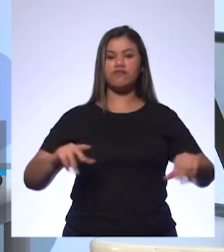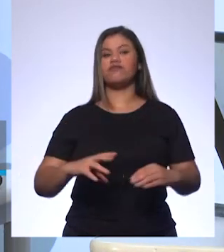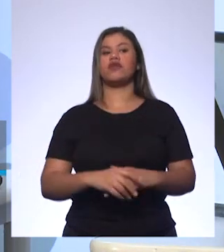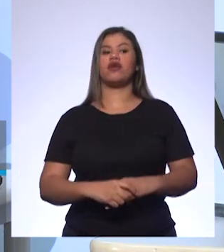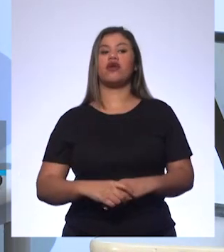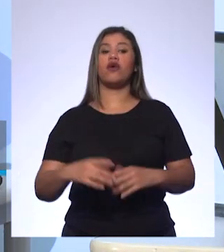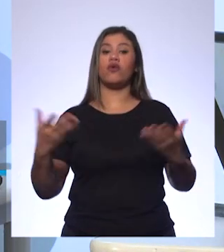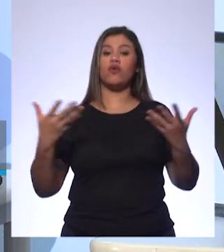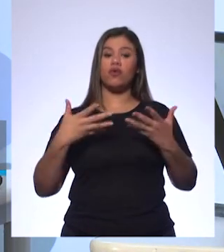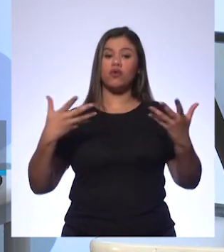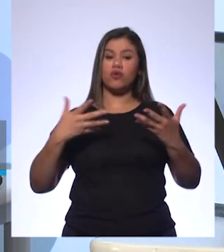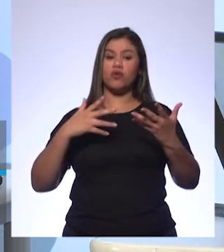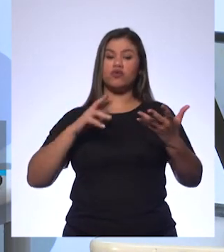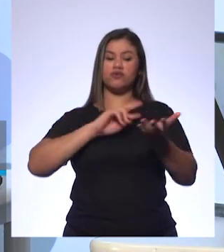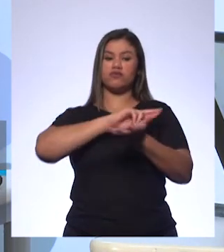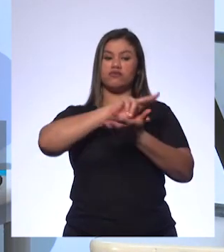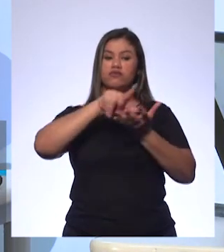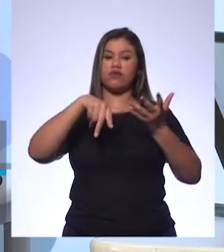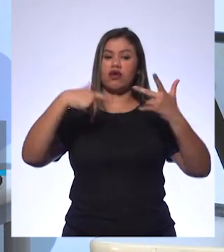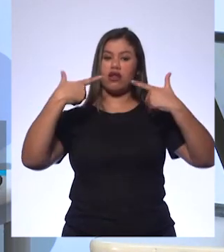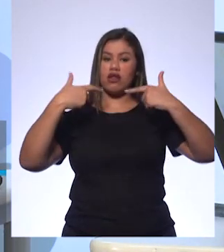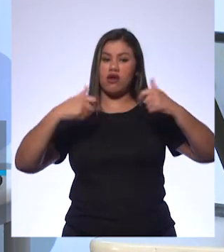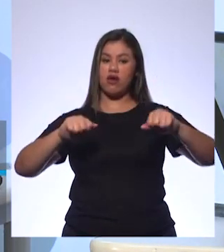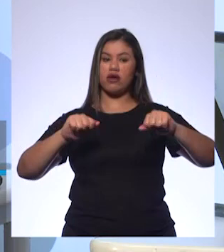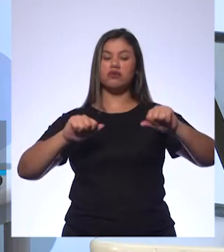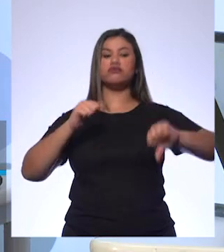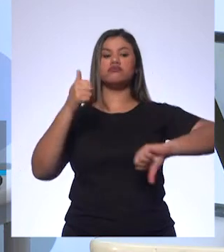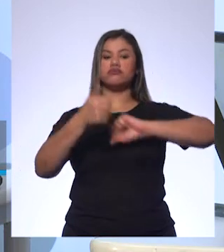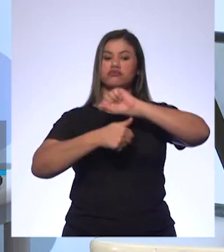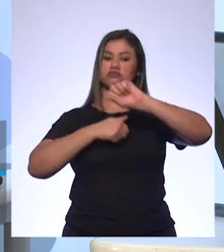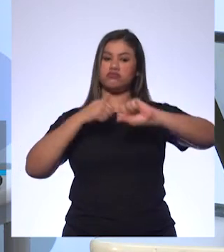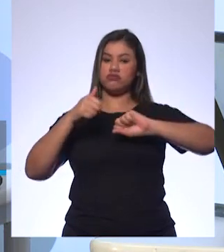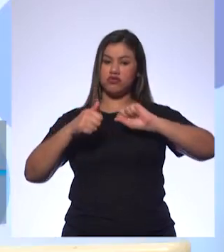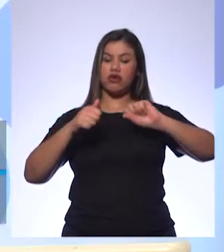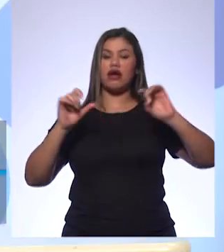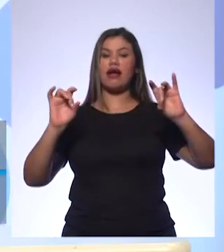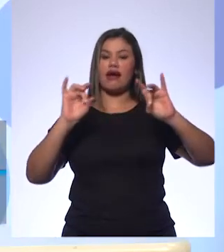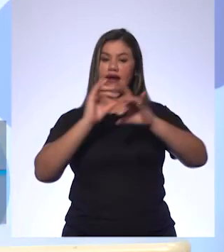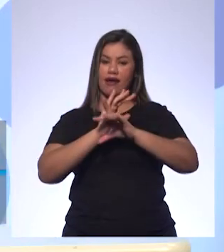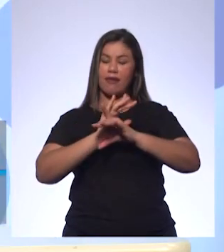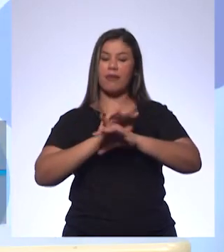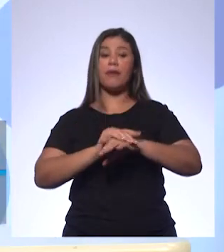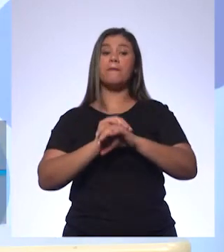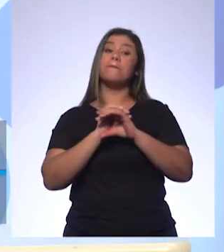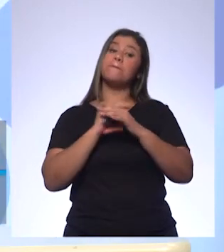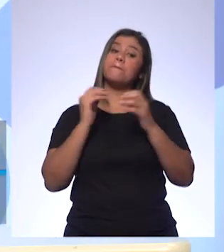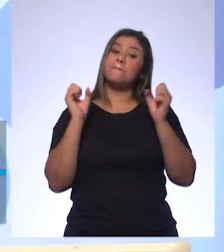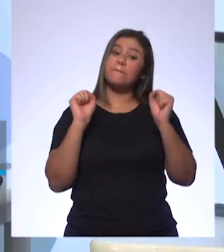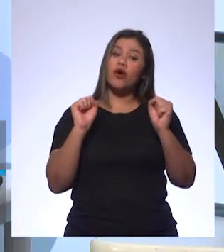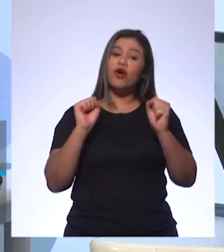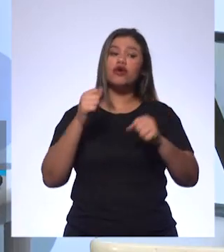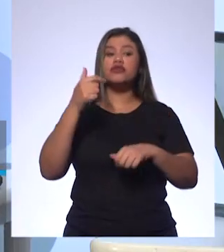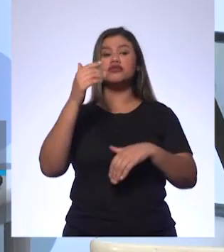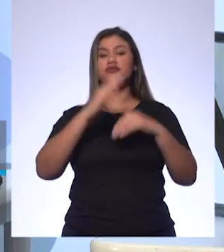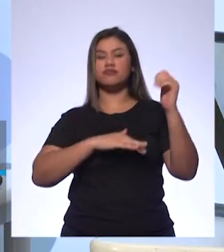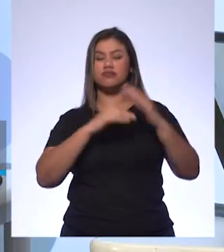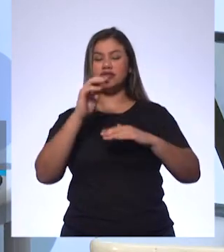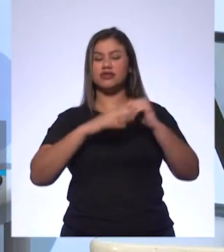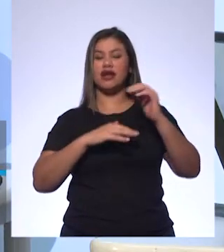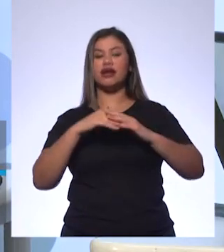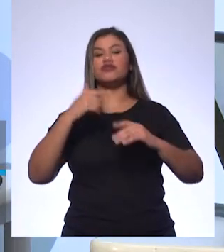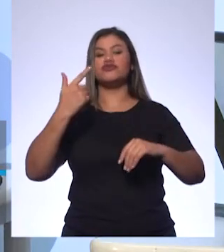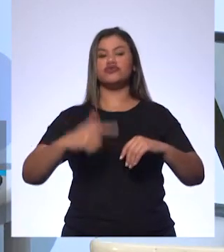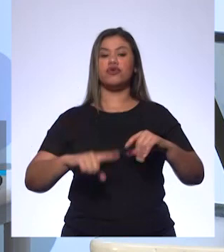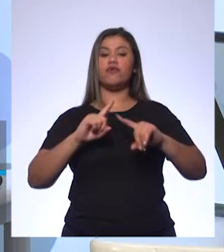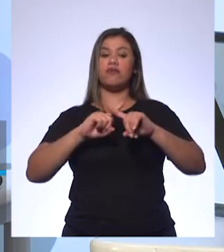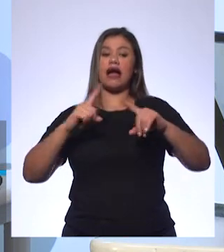aí esse assunto das variações linguísticas, pelo menos por enquanto, porque Ah, pode então tá ser que bom. apareça aí habilidade de novo para a gente retomar,